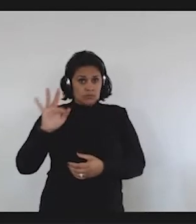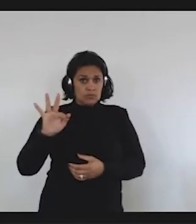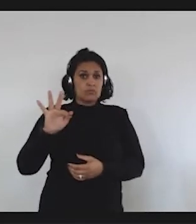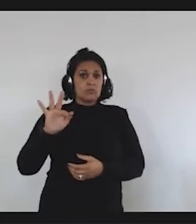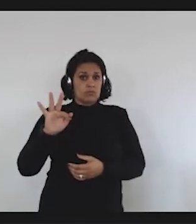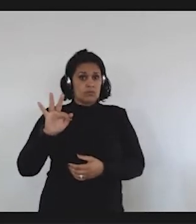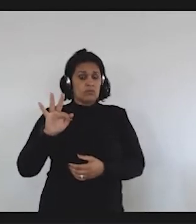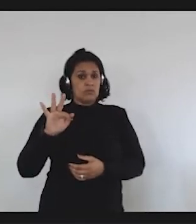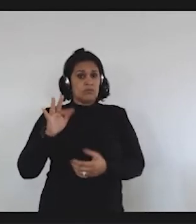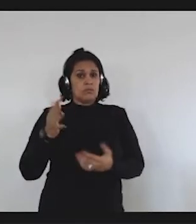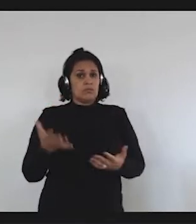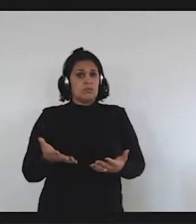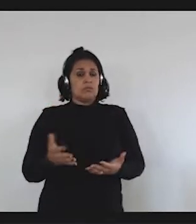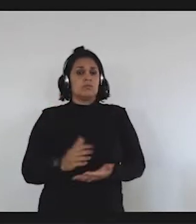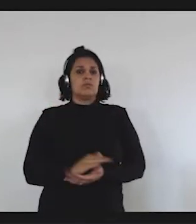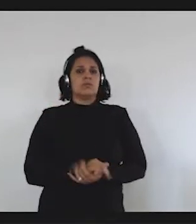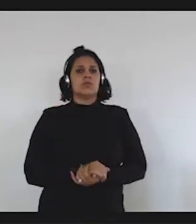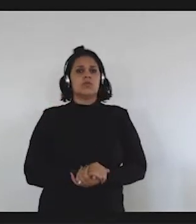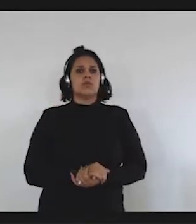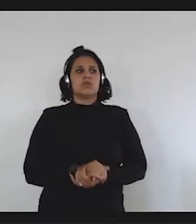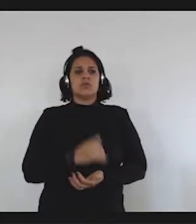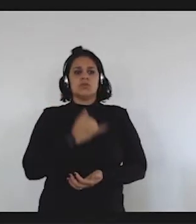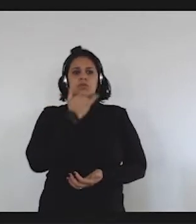precisamos atuar